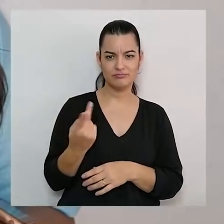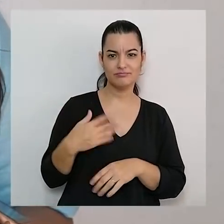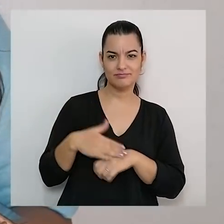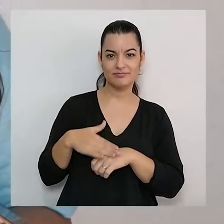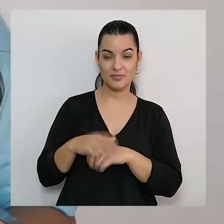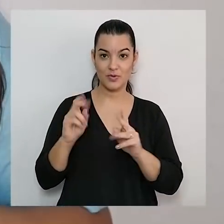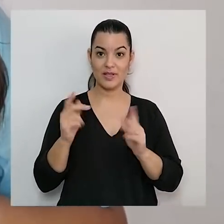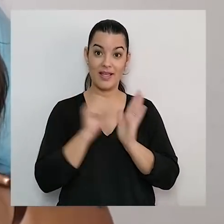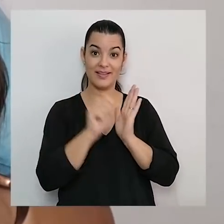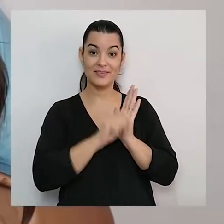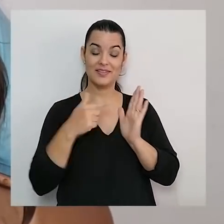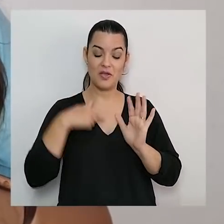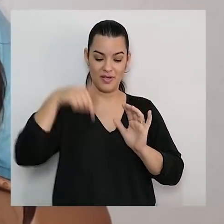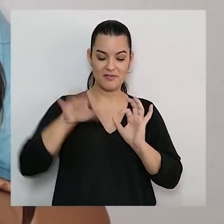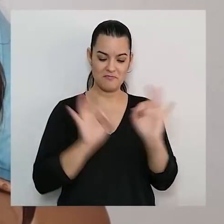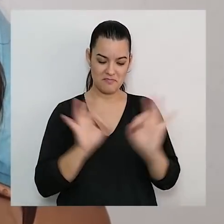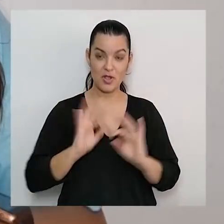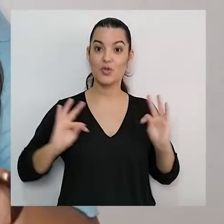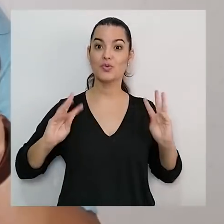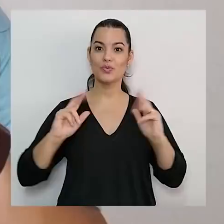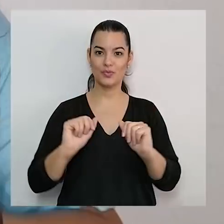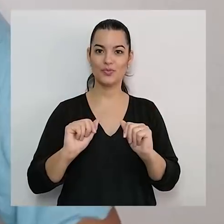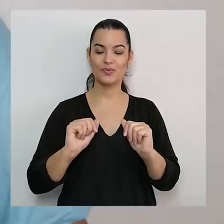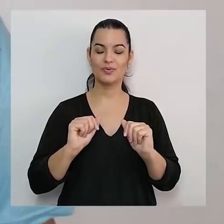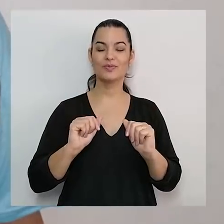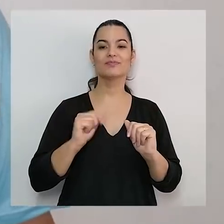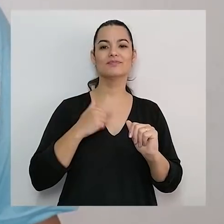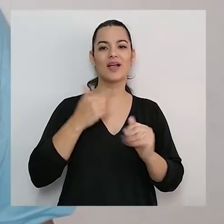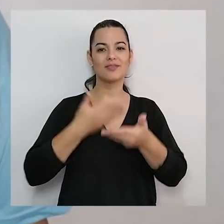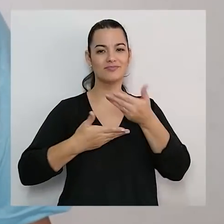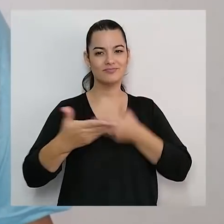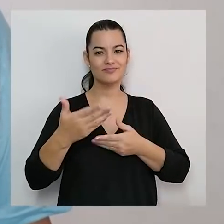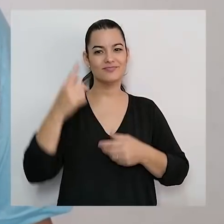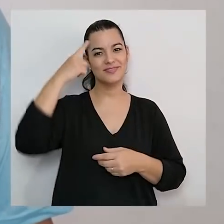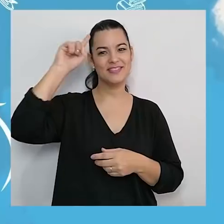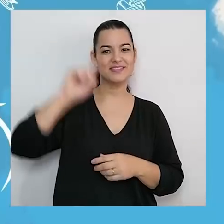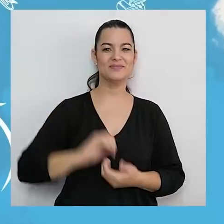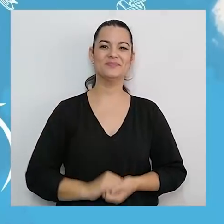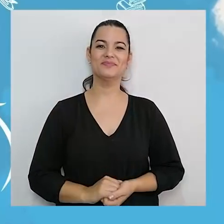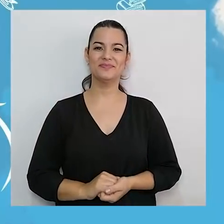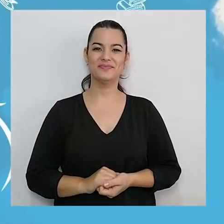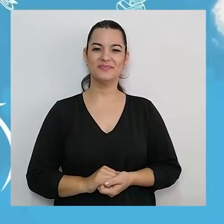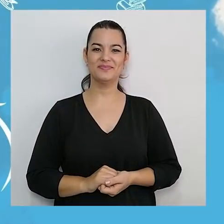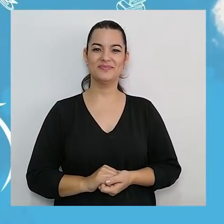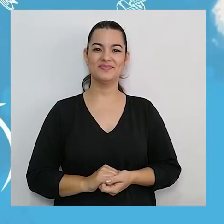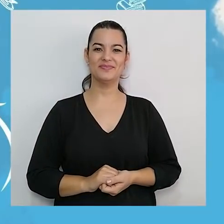Então, anotem aí que eu já vou preparar tudo aqui e compartilho com vocês essas ideias.